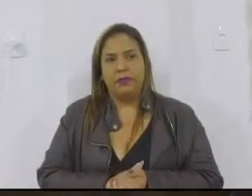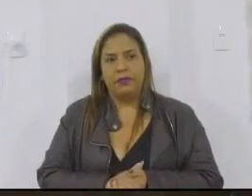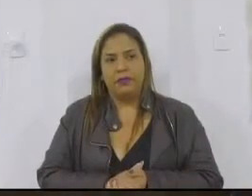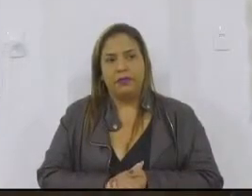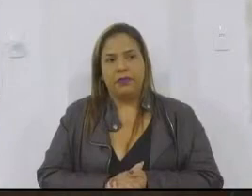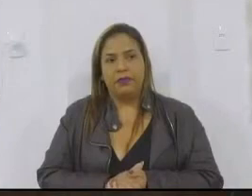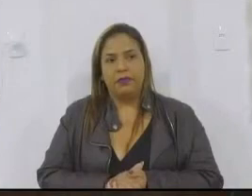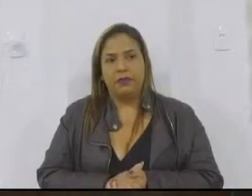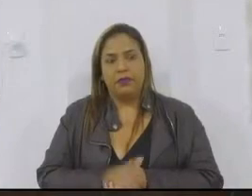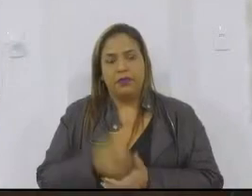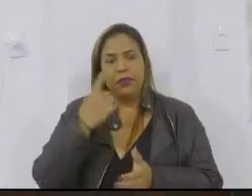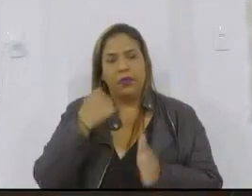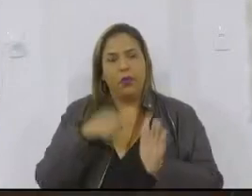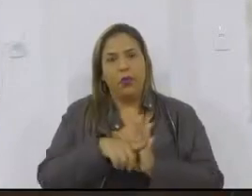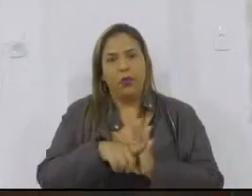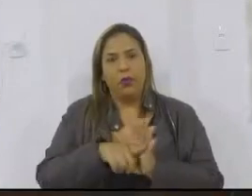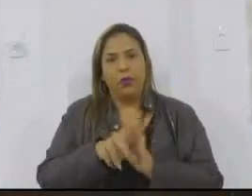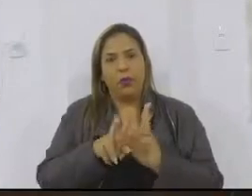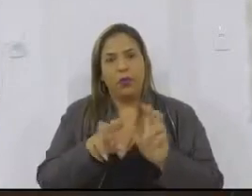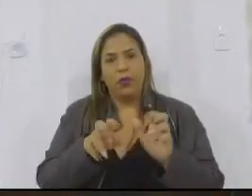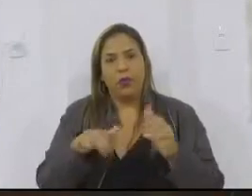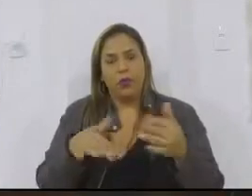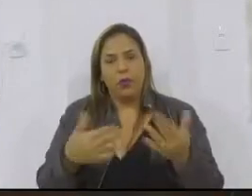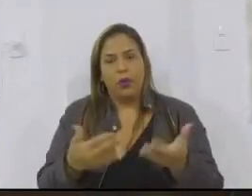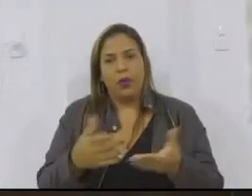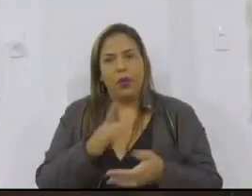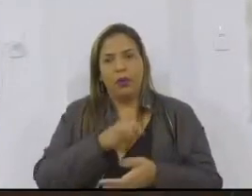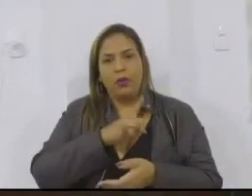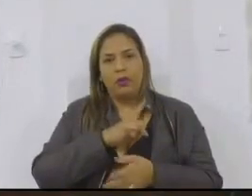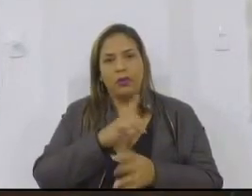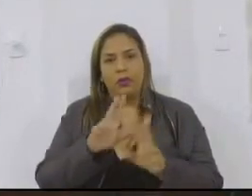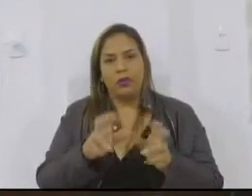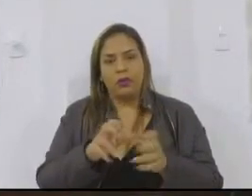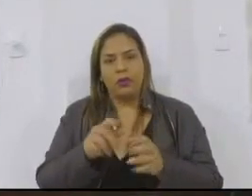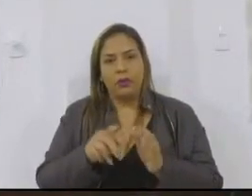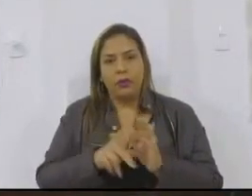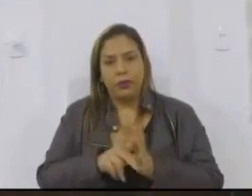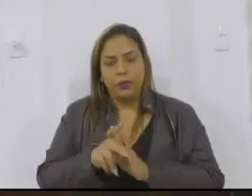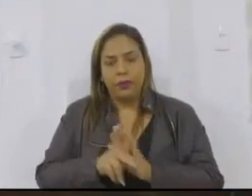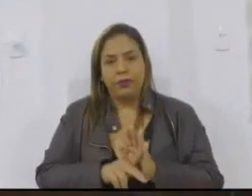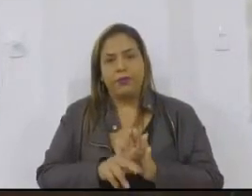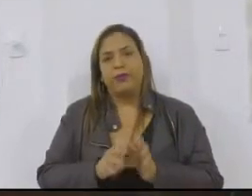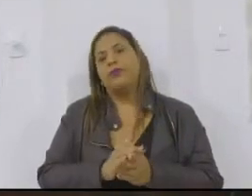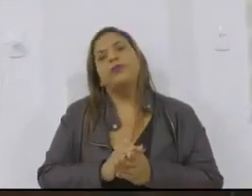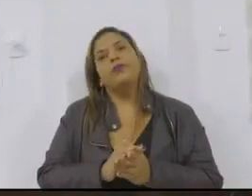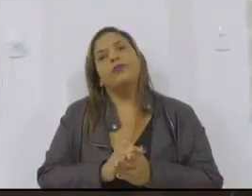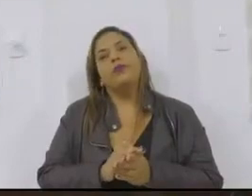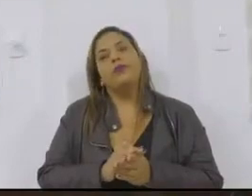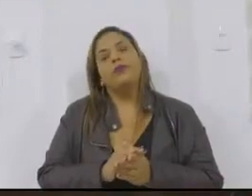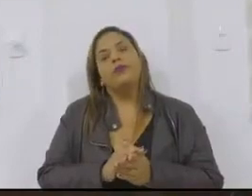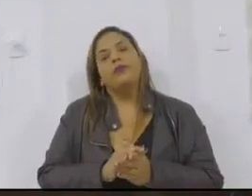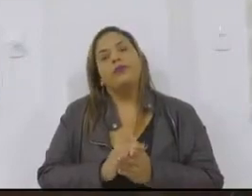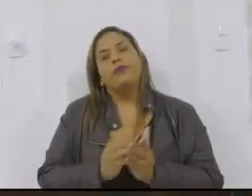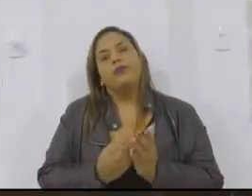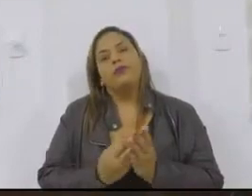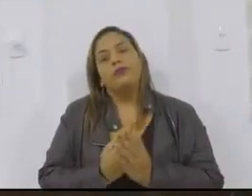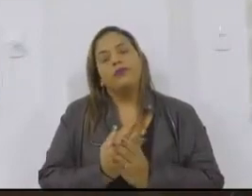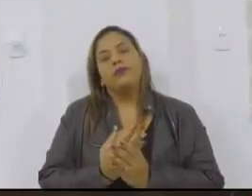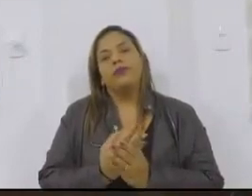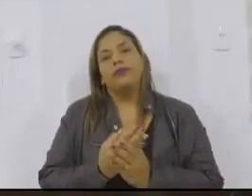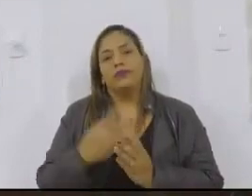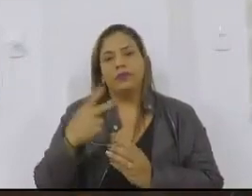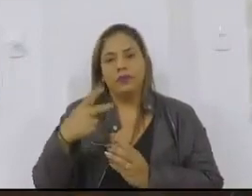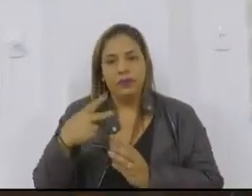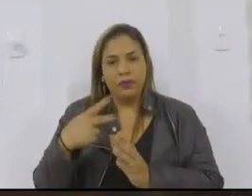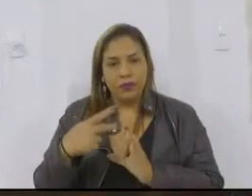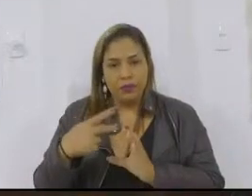Em análise, o que se trata o projeto de uma lei autorizativa, onde poderá o prefeito municipal implantar no âmbito do município esse programa de auxílio